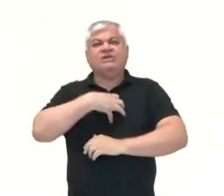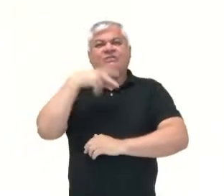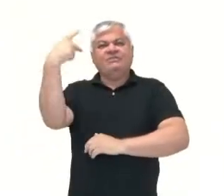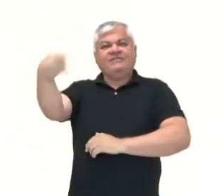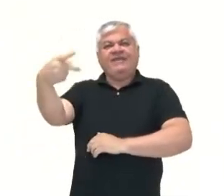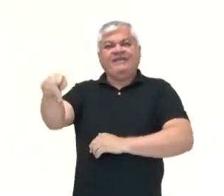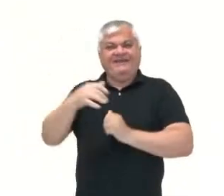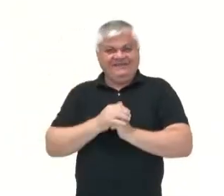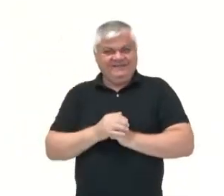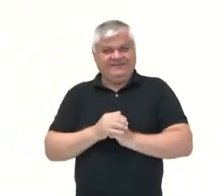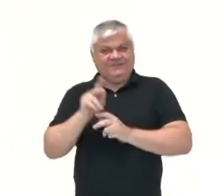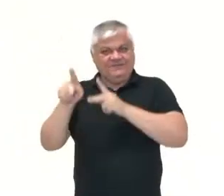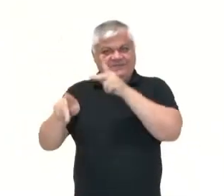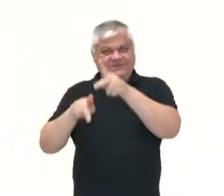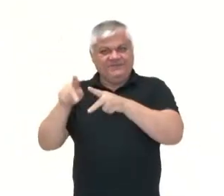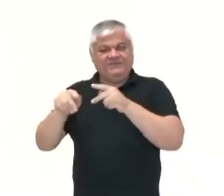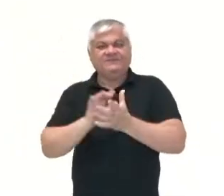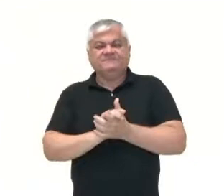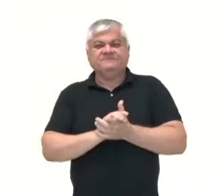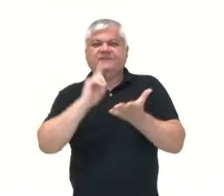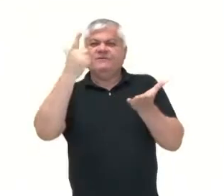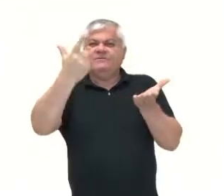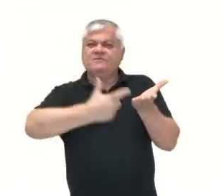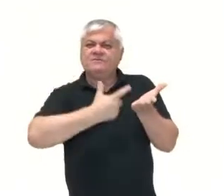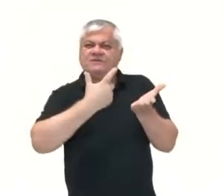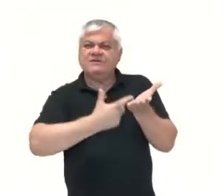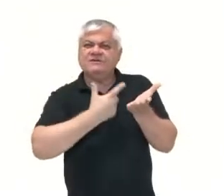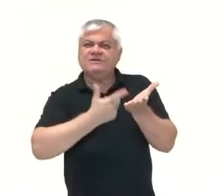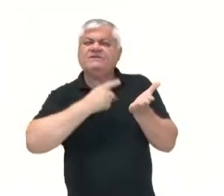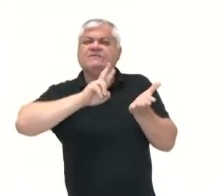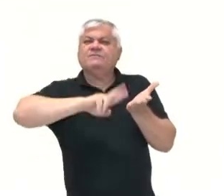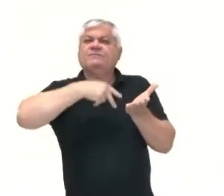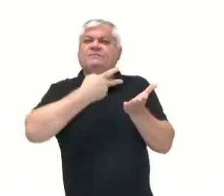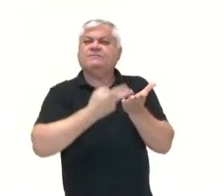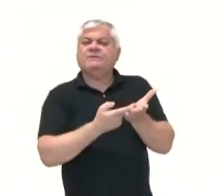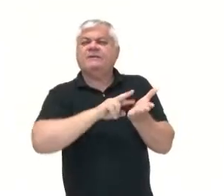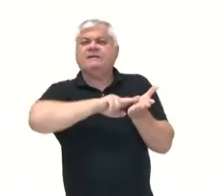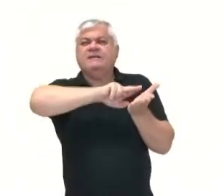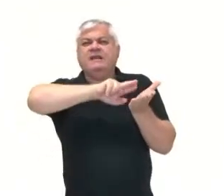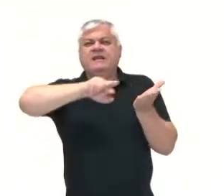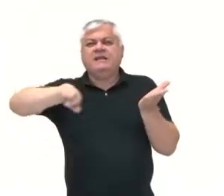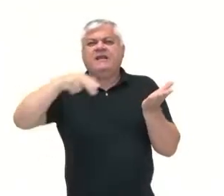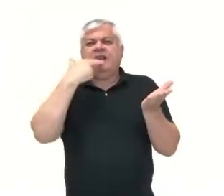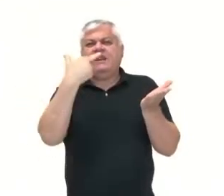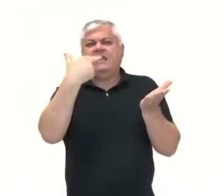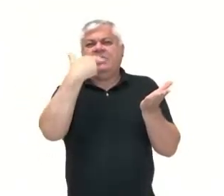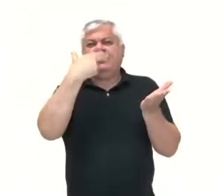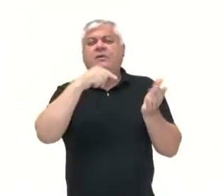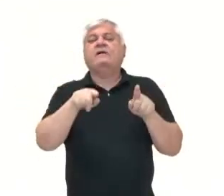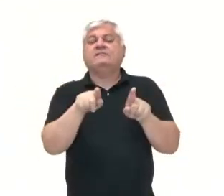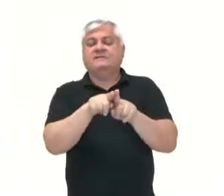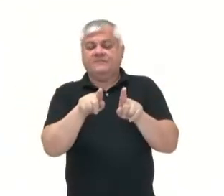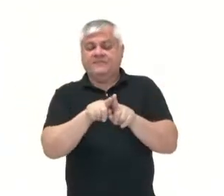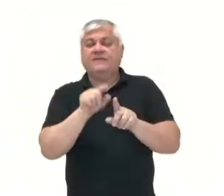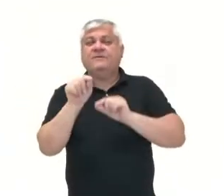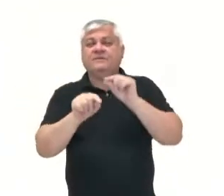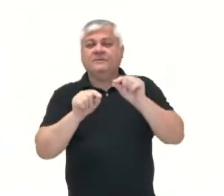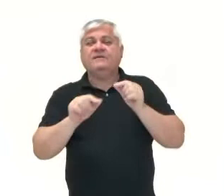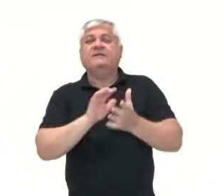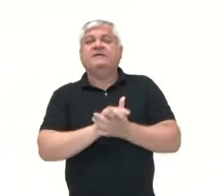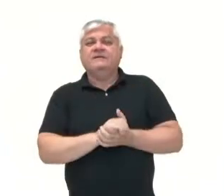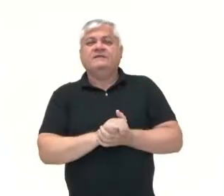desse povo. Seus livros foram traduzidos em vários idiomas e têm sido tema